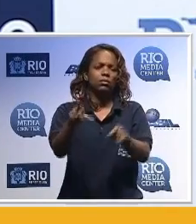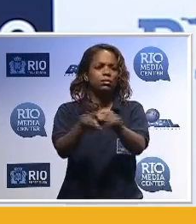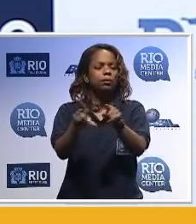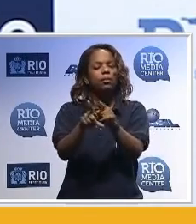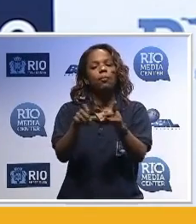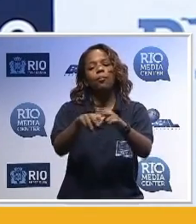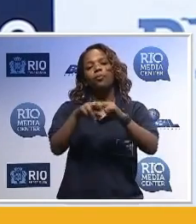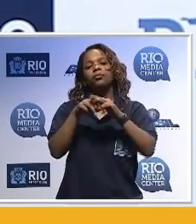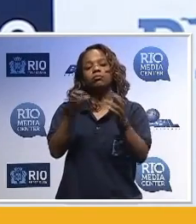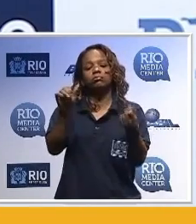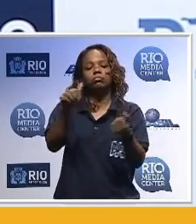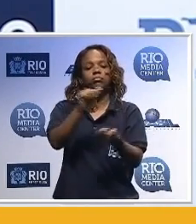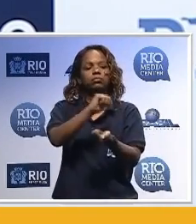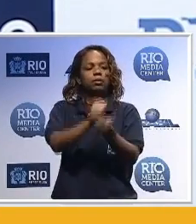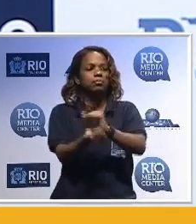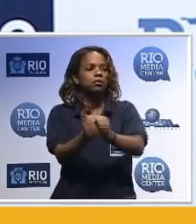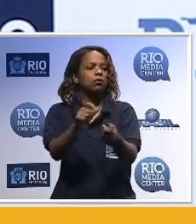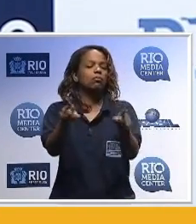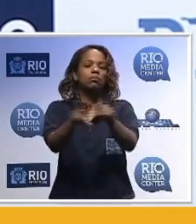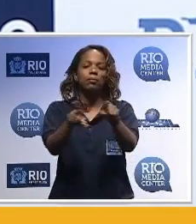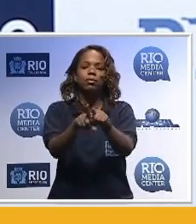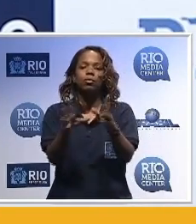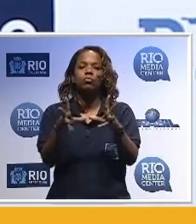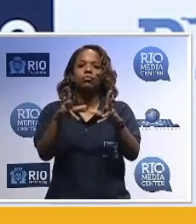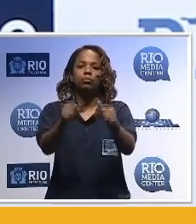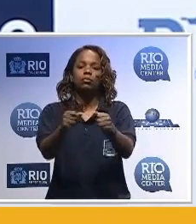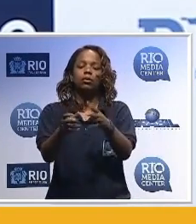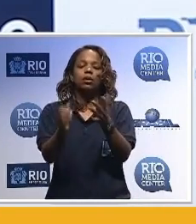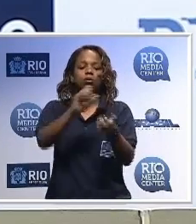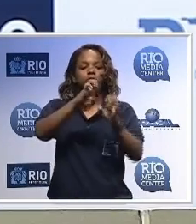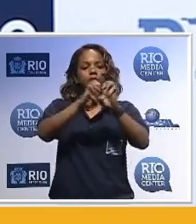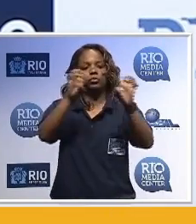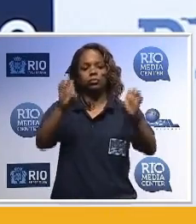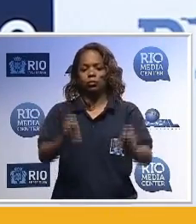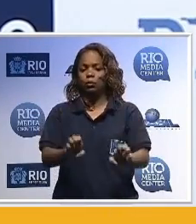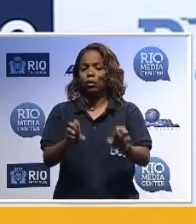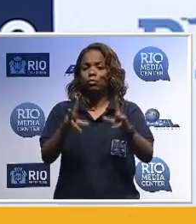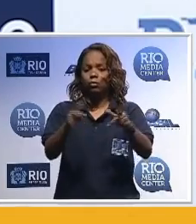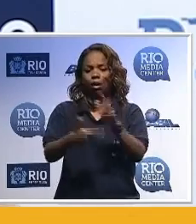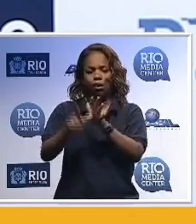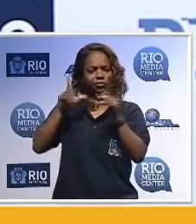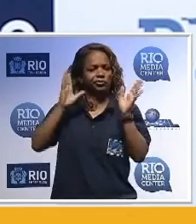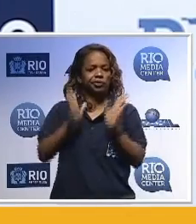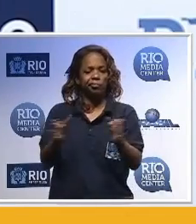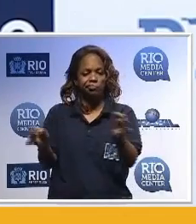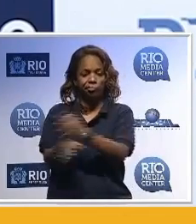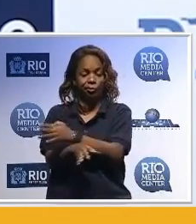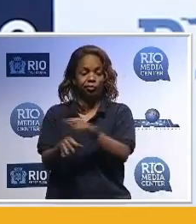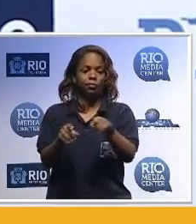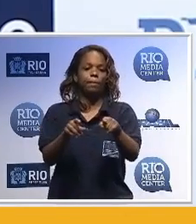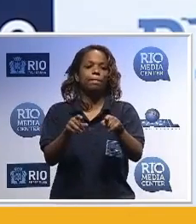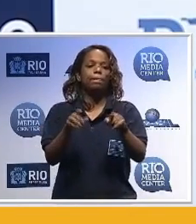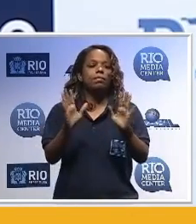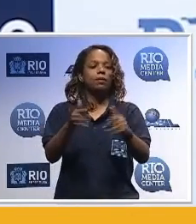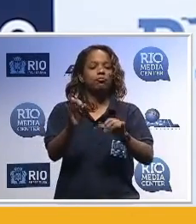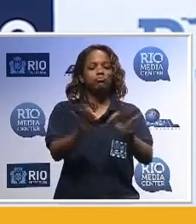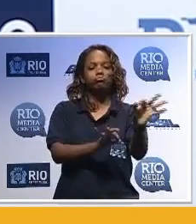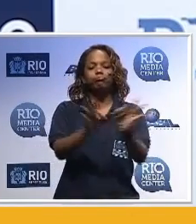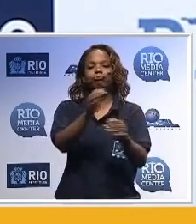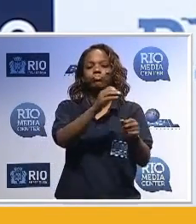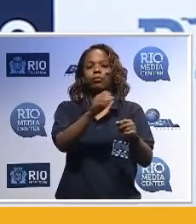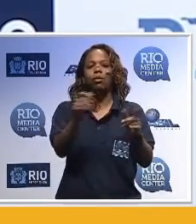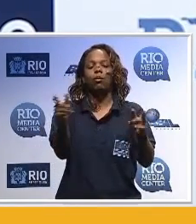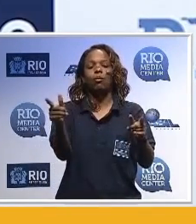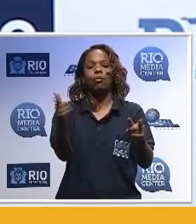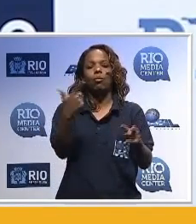adaptação de empreendimentos, de via, de infraestrutura do que já existia, né? Os quase 9